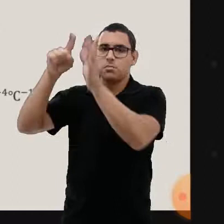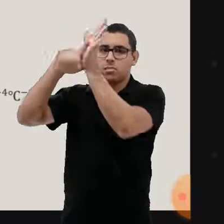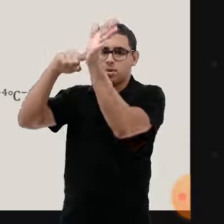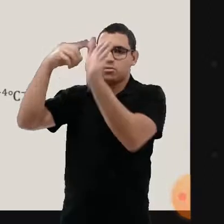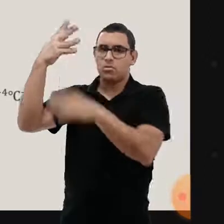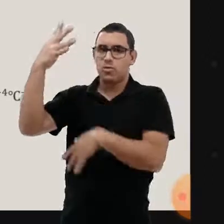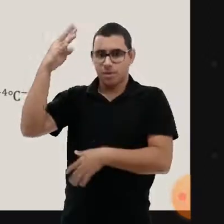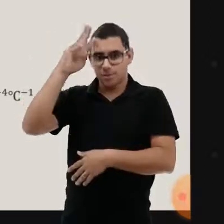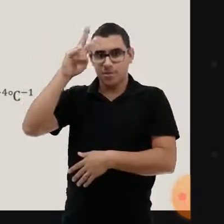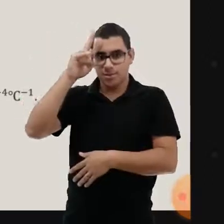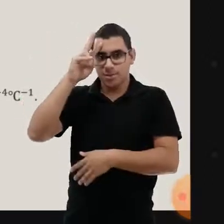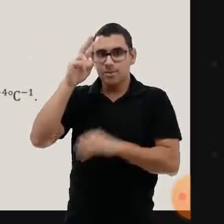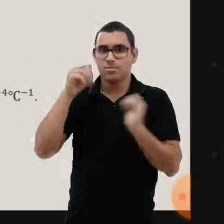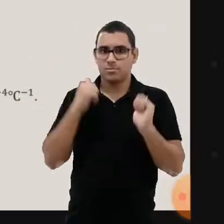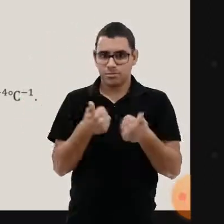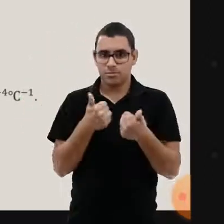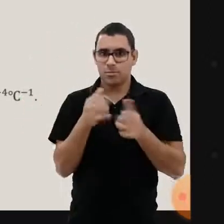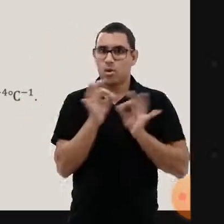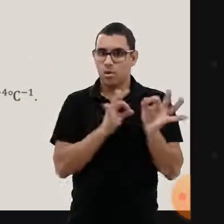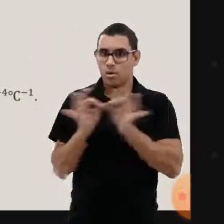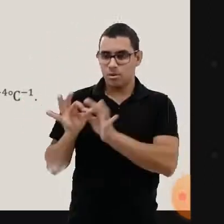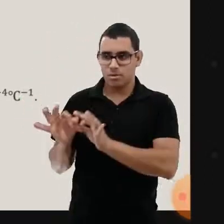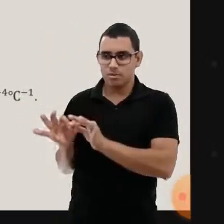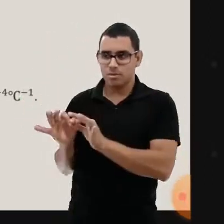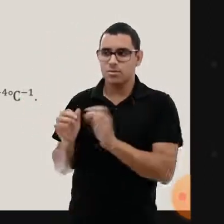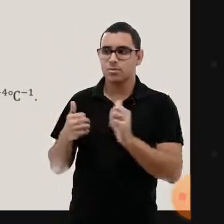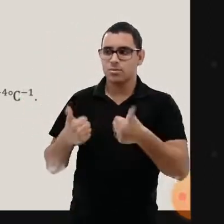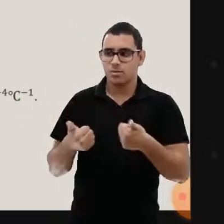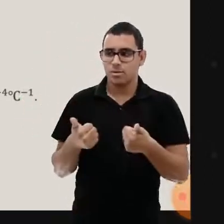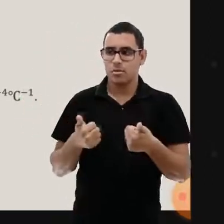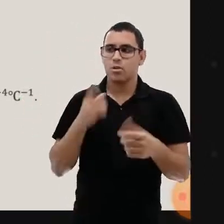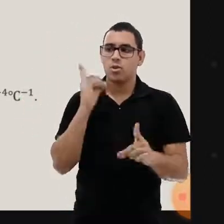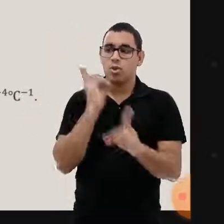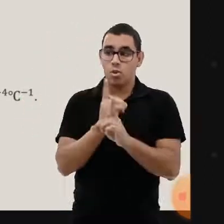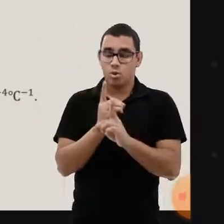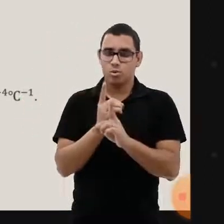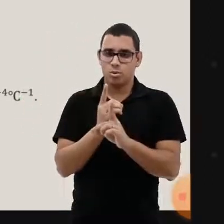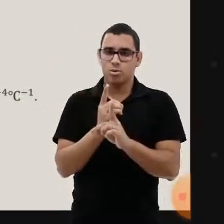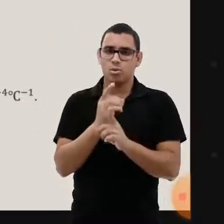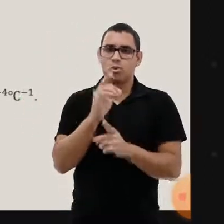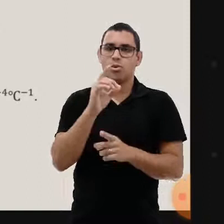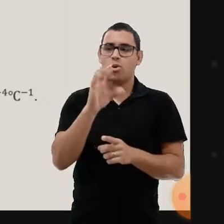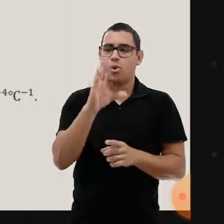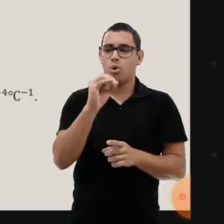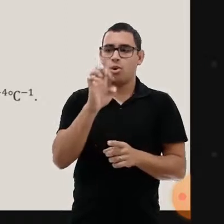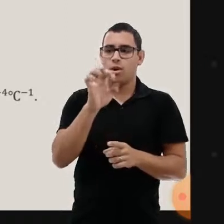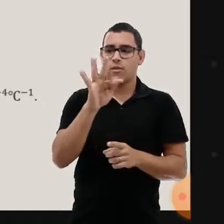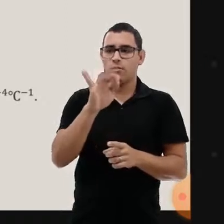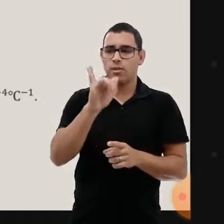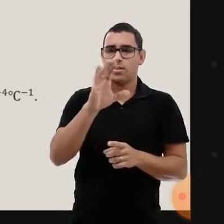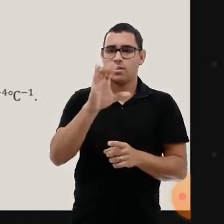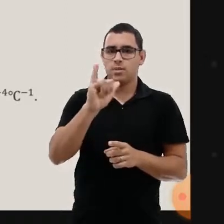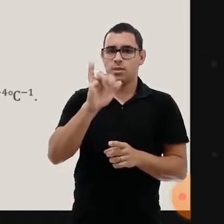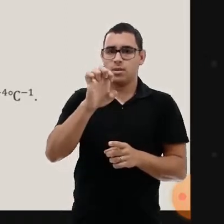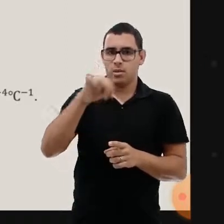10 a menos 4. Então, chegamos aí ao coeficiente de dilatação volumétrica